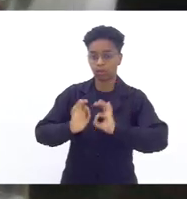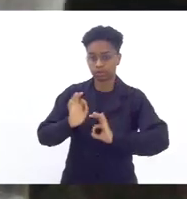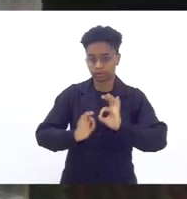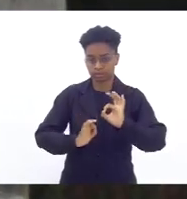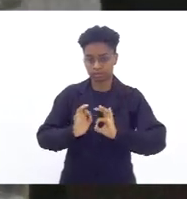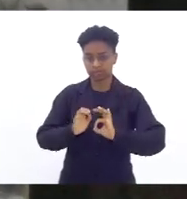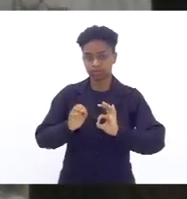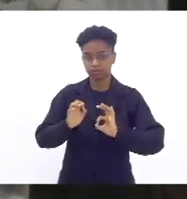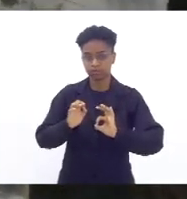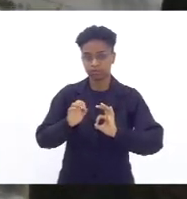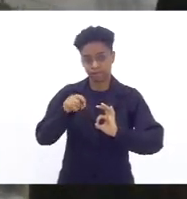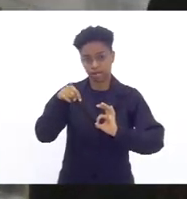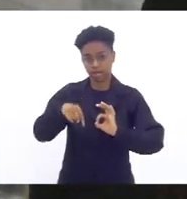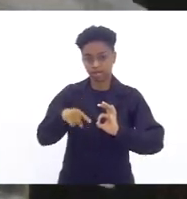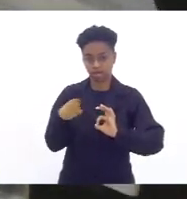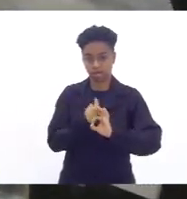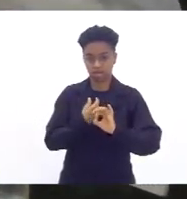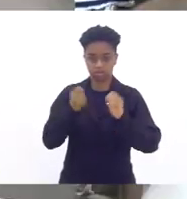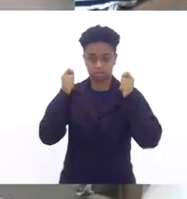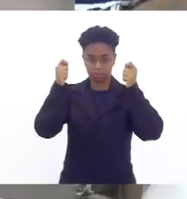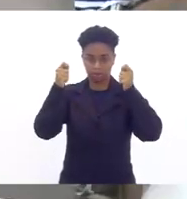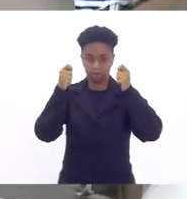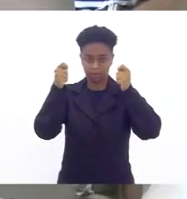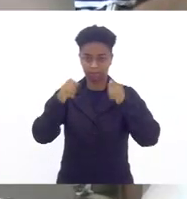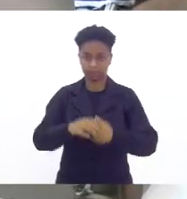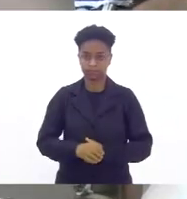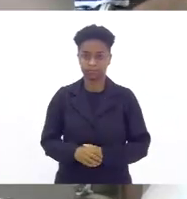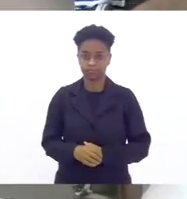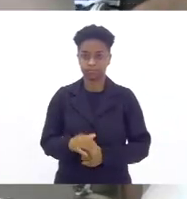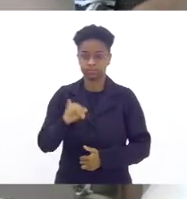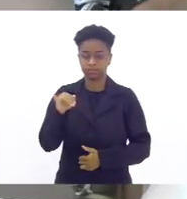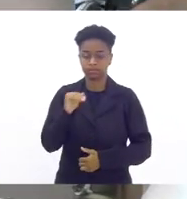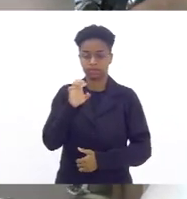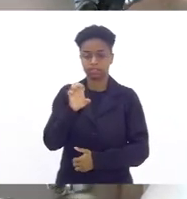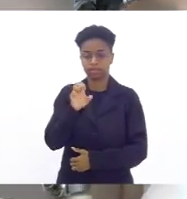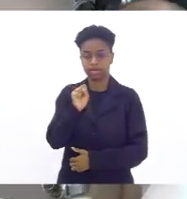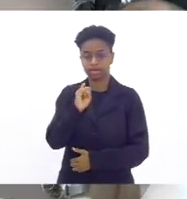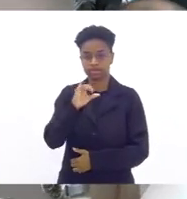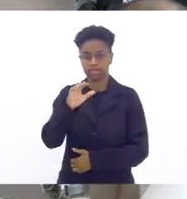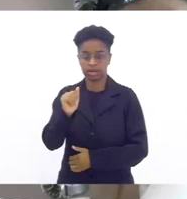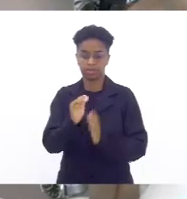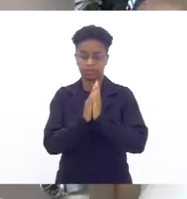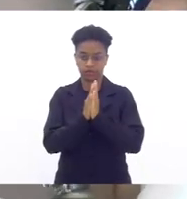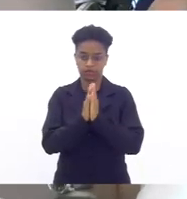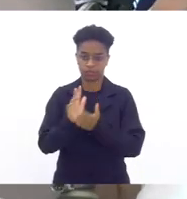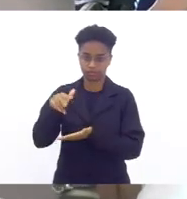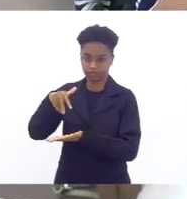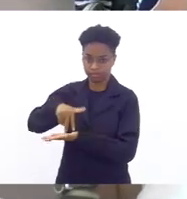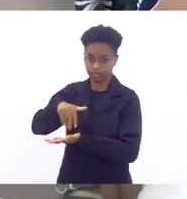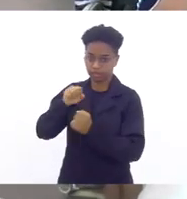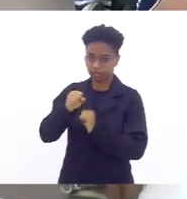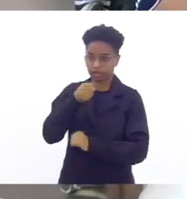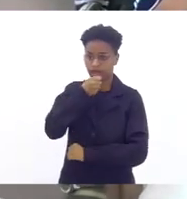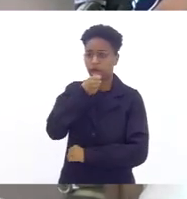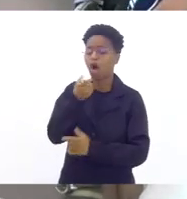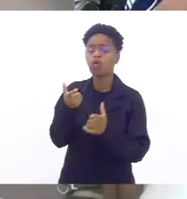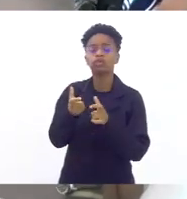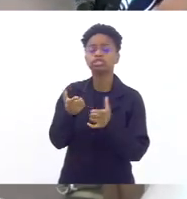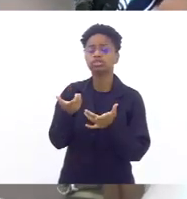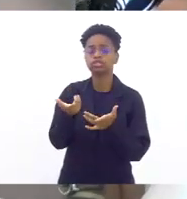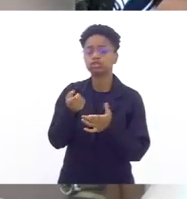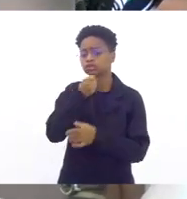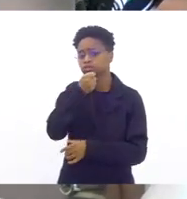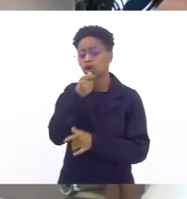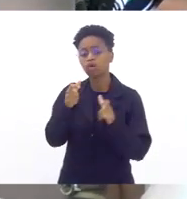das nossas manifestações Jéssica por favor vai falar da onde